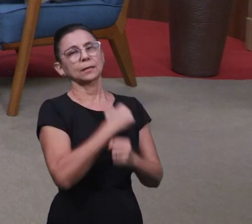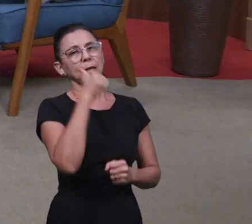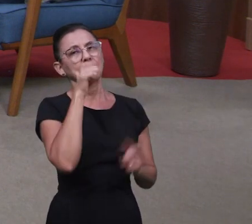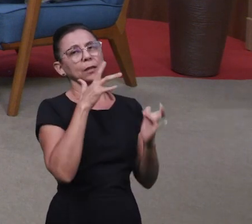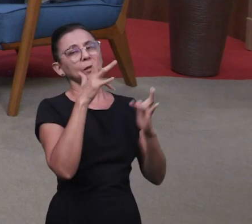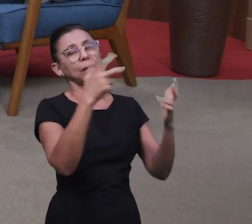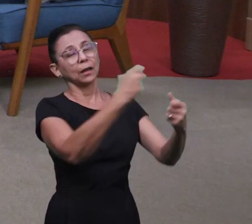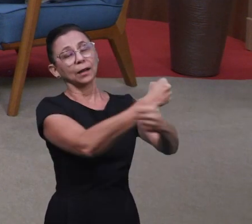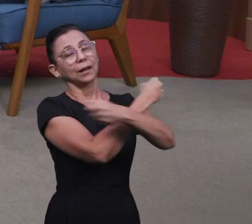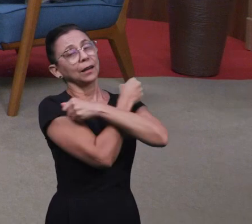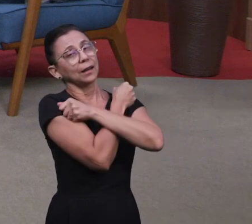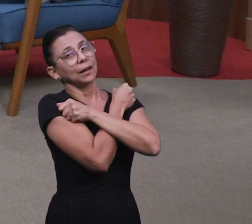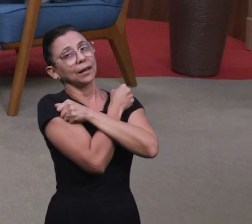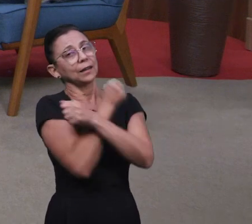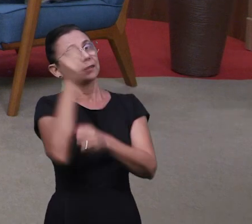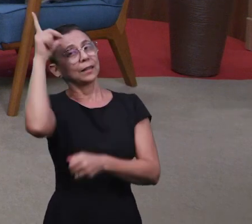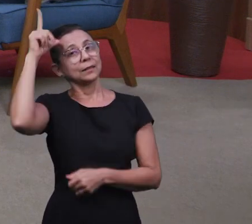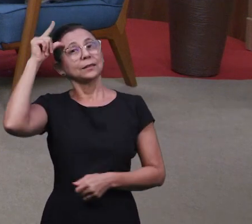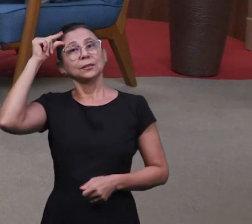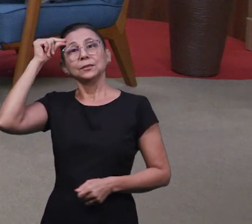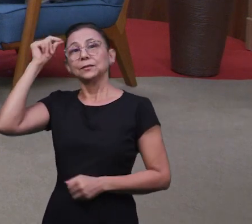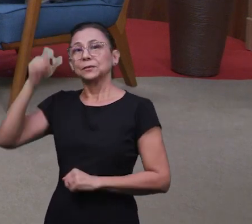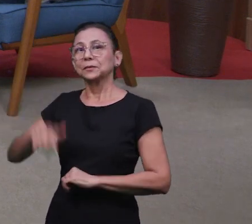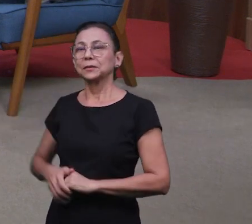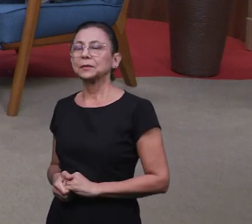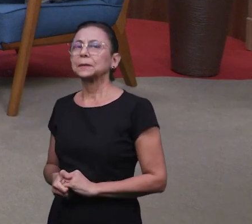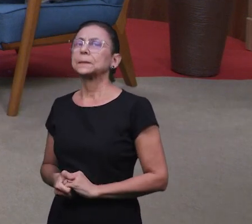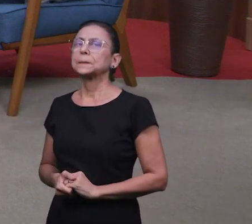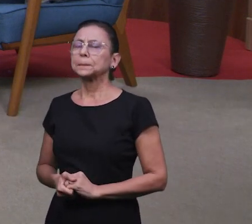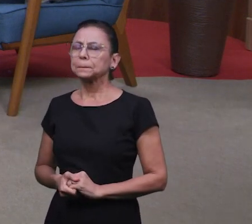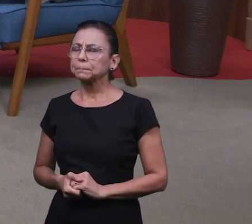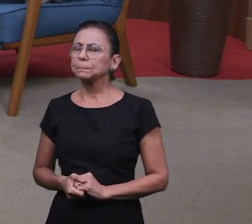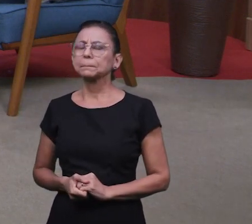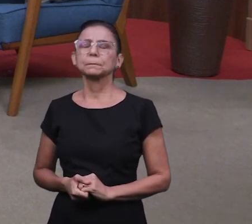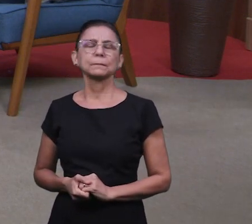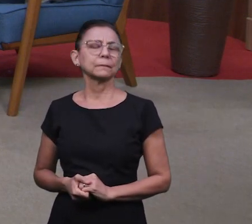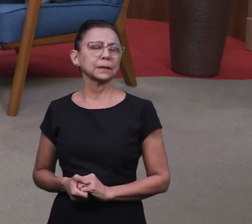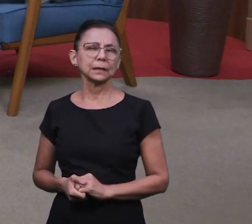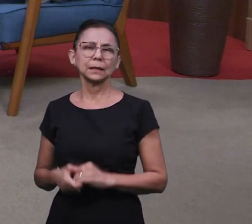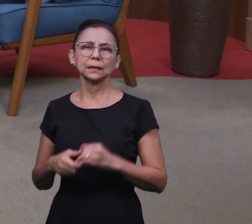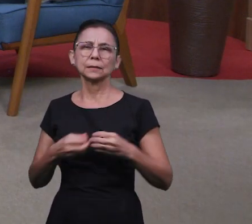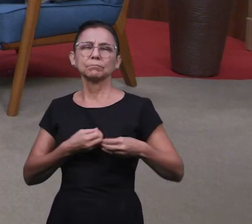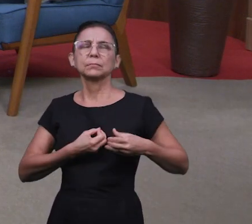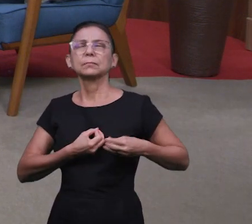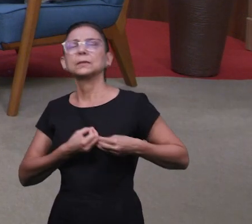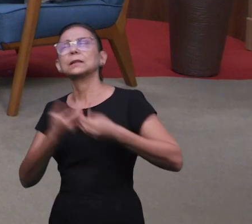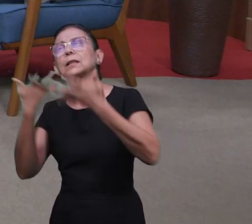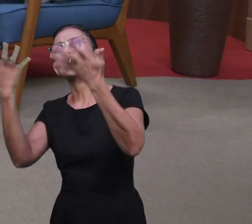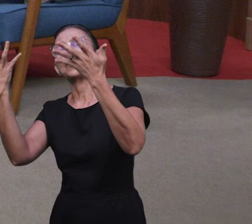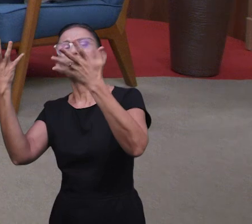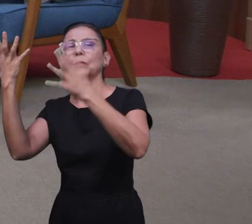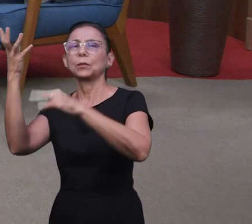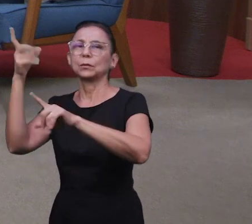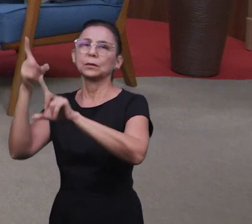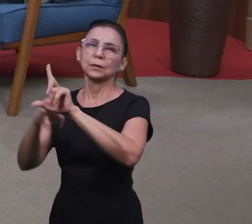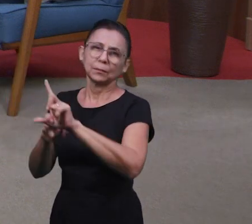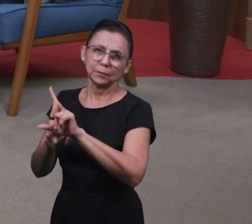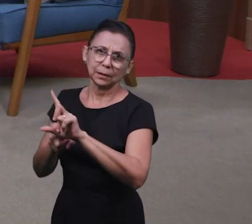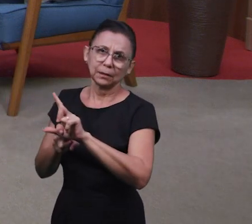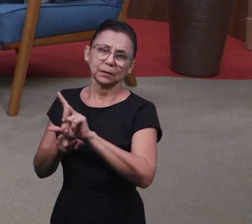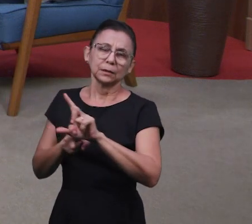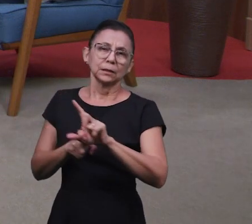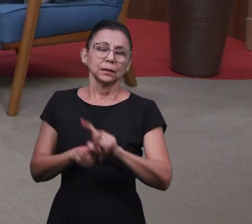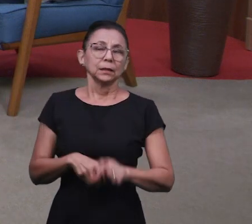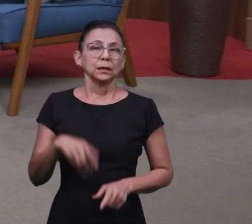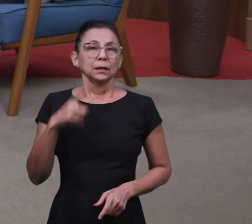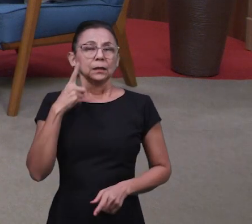protege-a, traz-lhe o descanso, traz o alimento. A igreja fiel está entregue totalmente nos braços de Jesus. Nas dependências da nós, dependência do Senhor. nós vemos